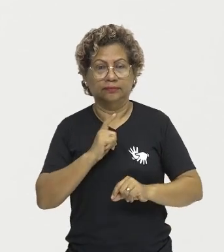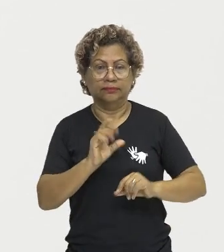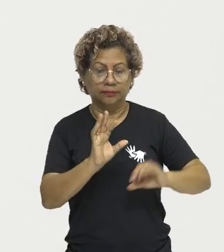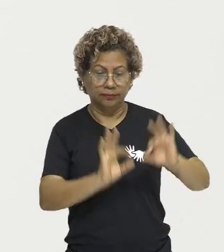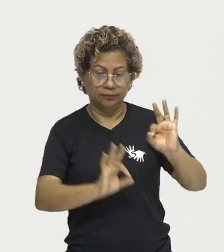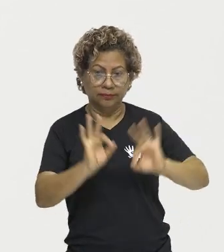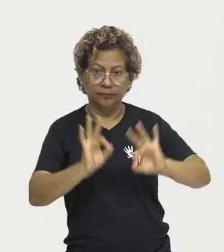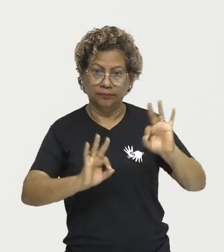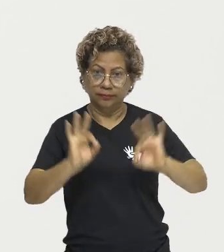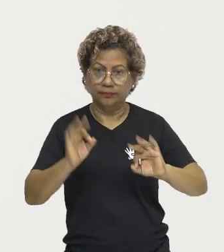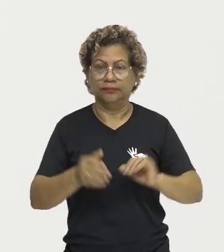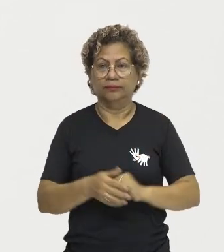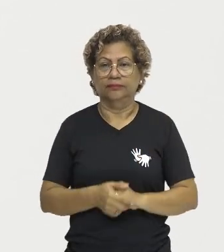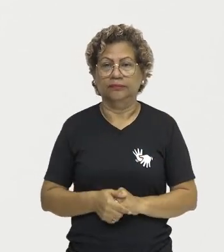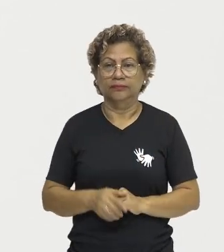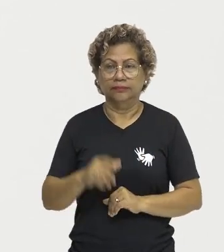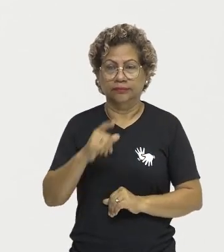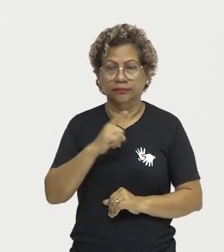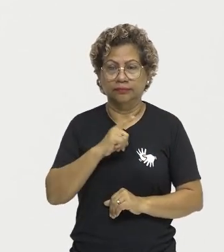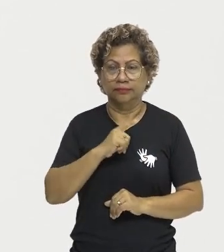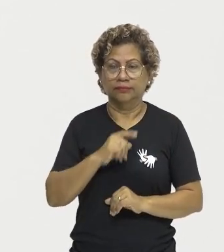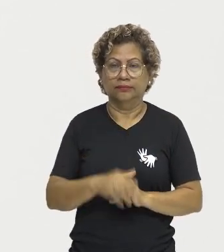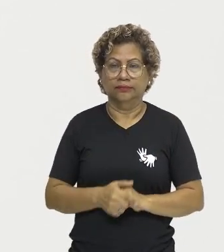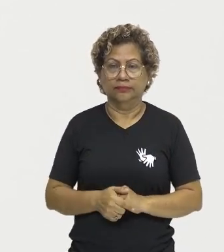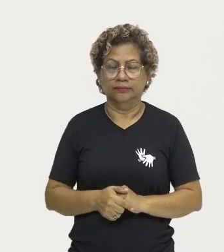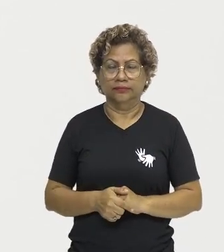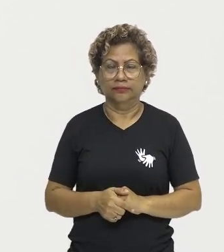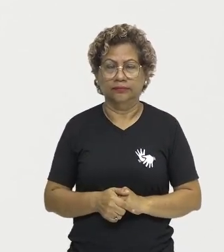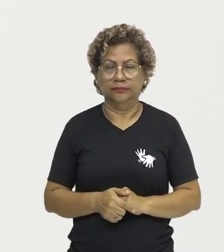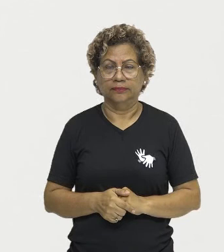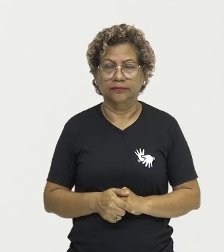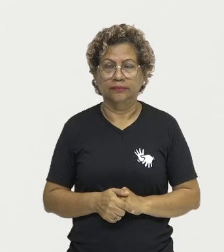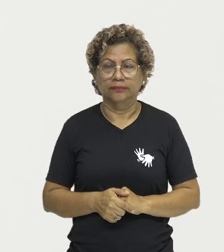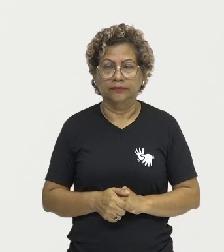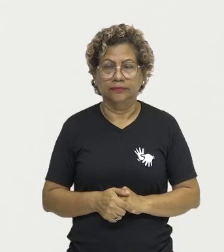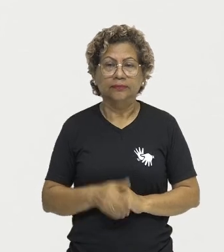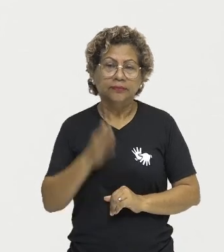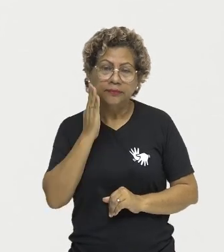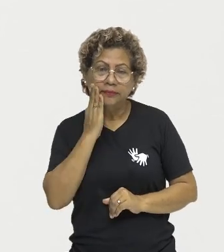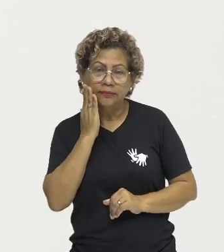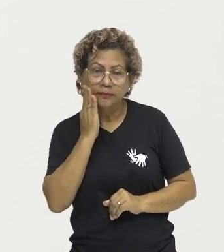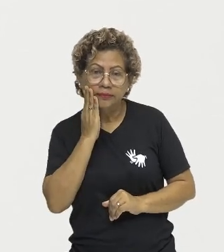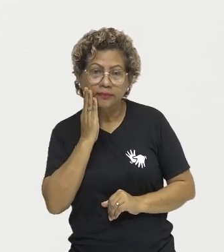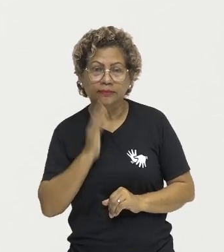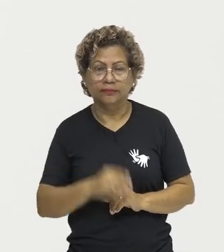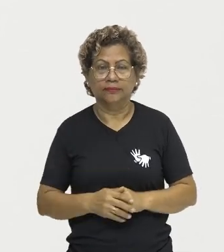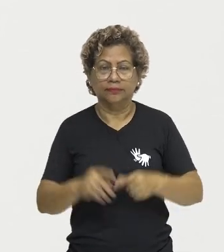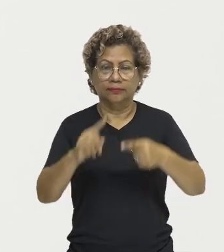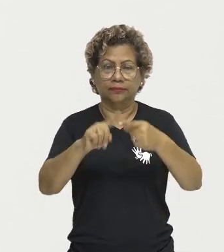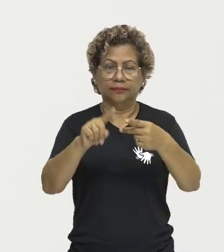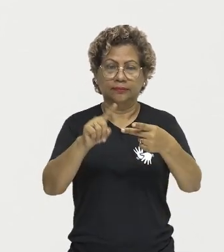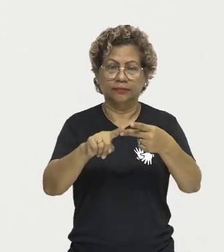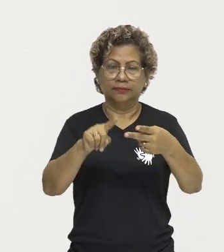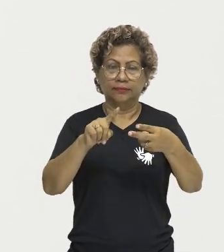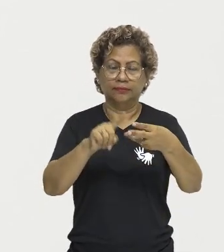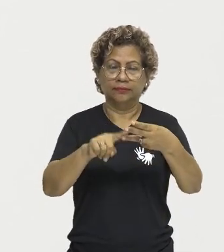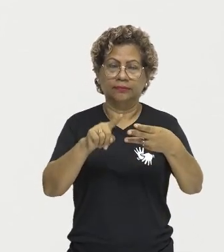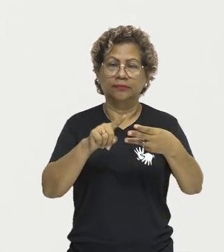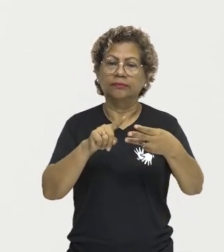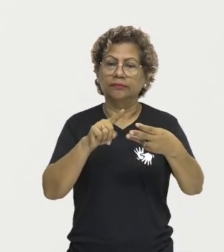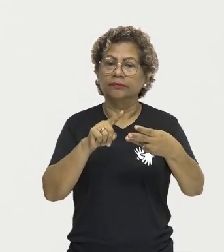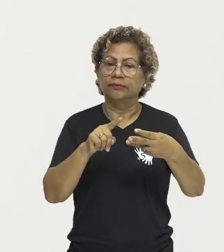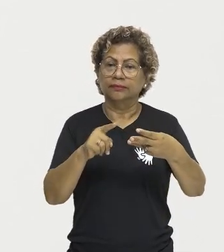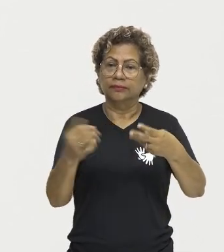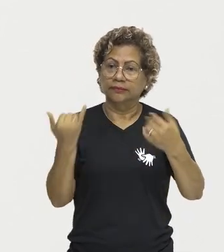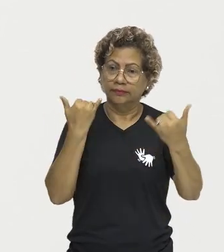aqui 1.230 mais 1.000, mais o calor do recipiente, resulta nisto